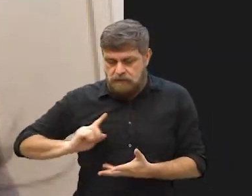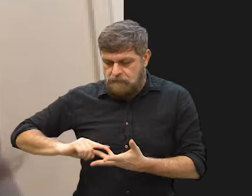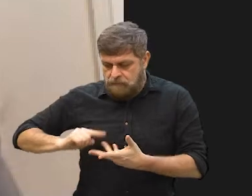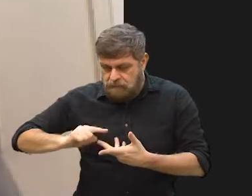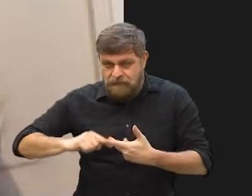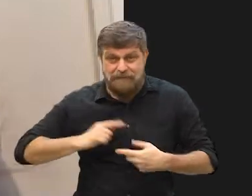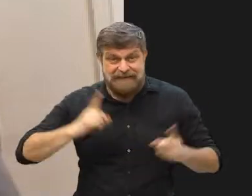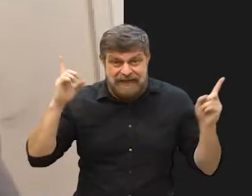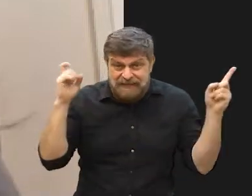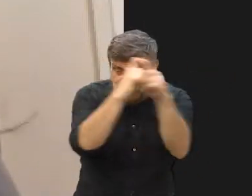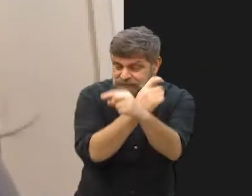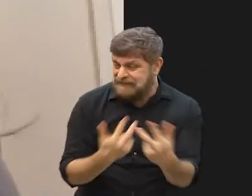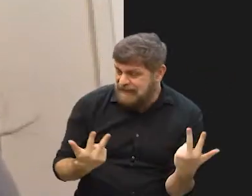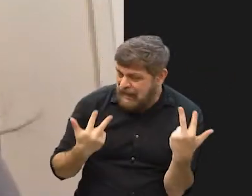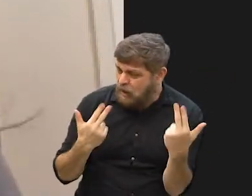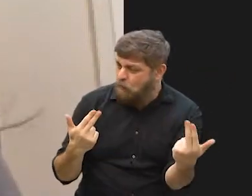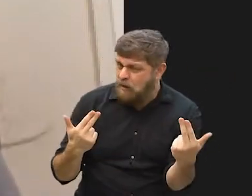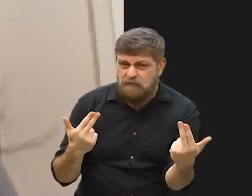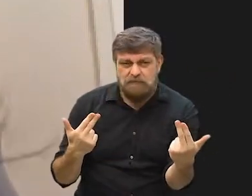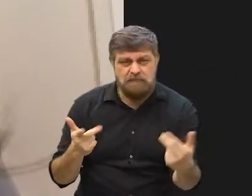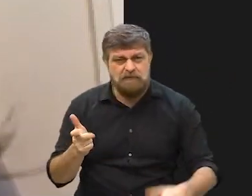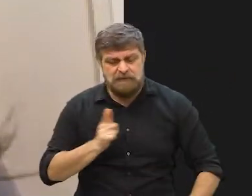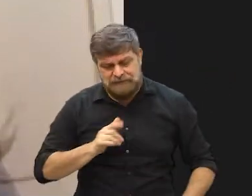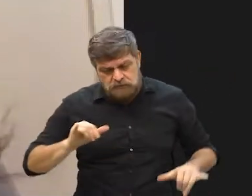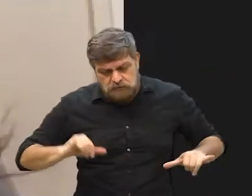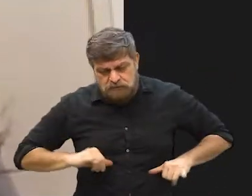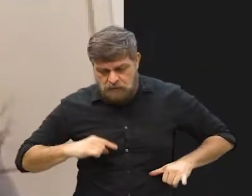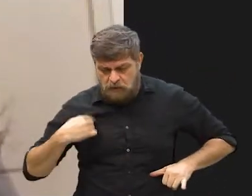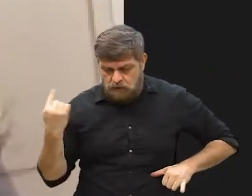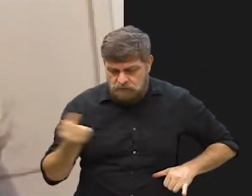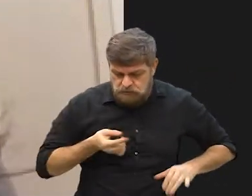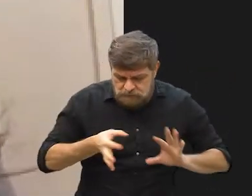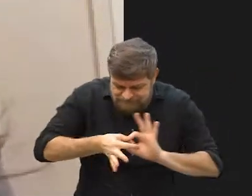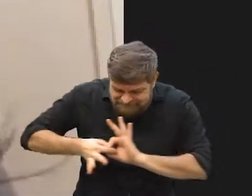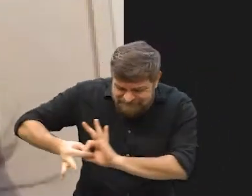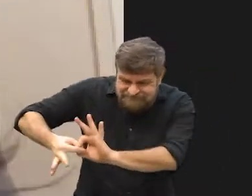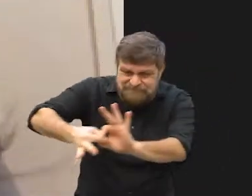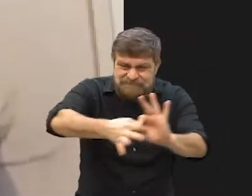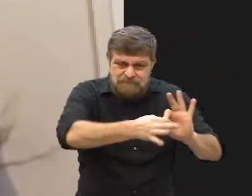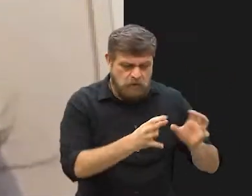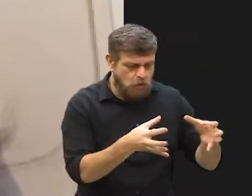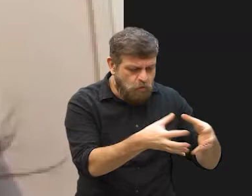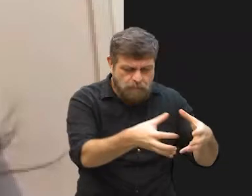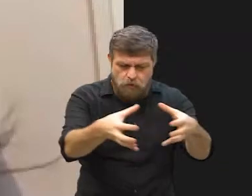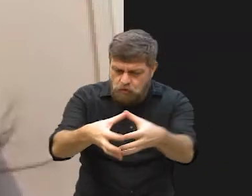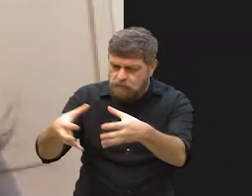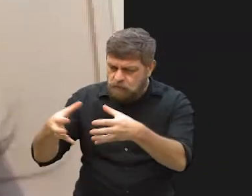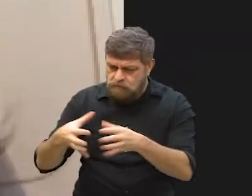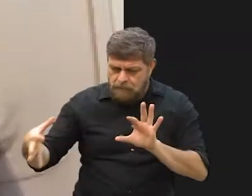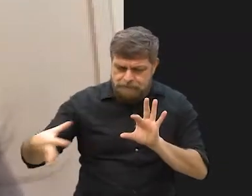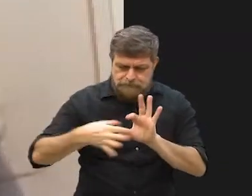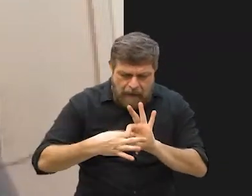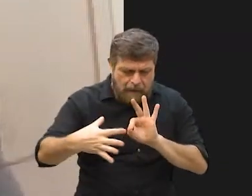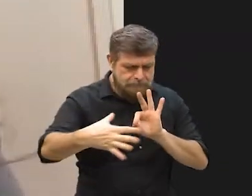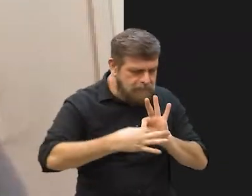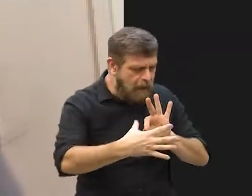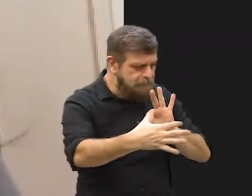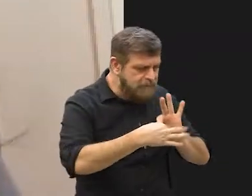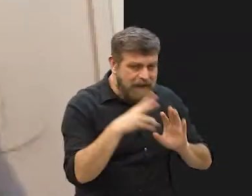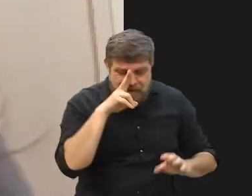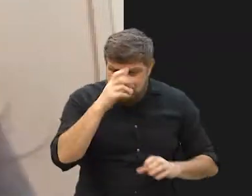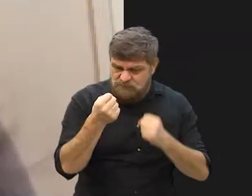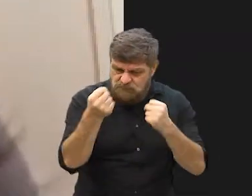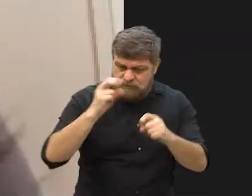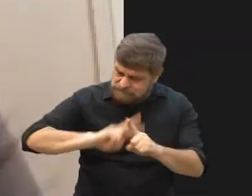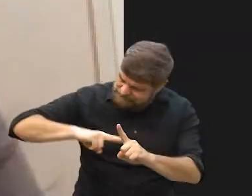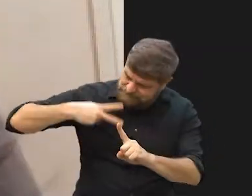mas a dificuldade é a mesma. E quando a gente engrossa isso, fala todo mundo o mesmo coro, né? A gente tem mais força, e é isso que a